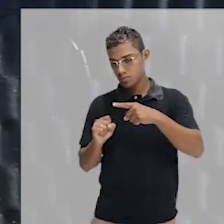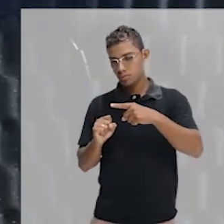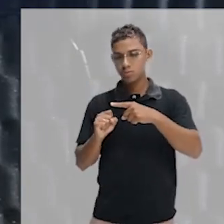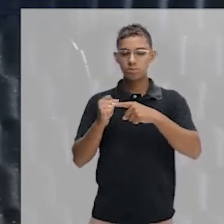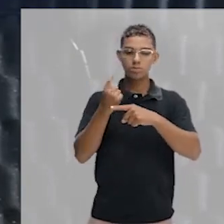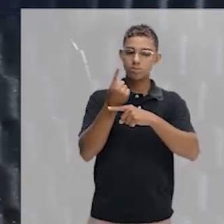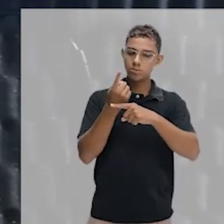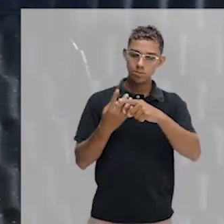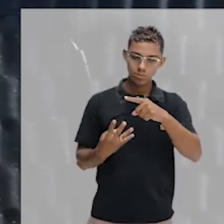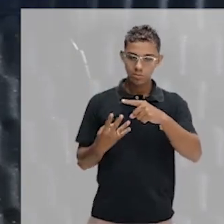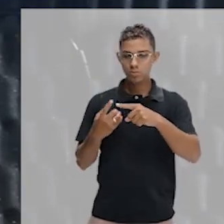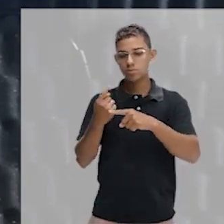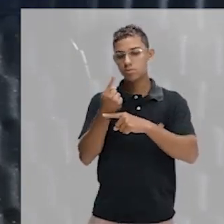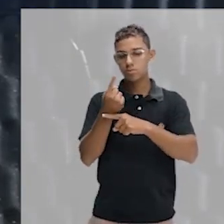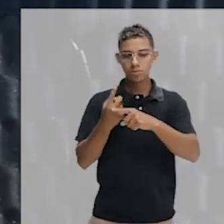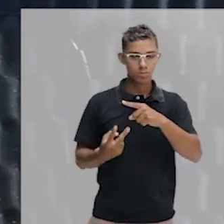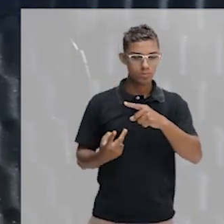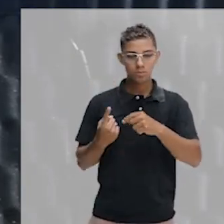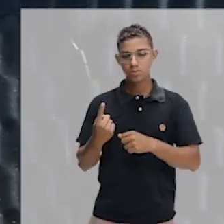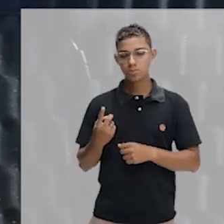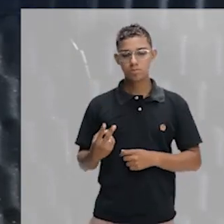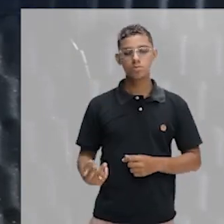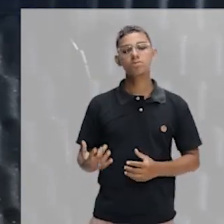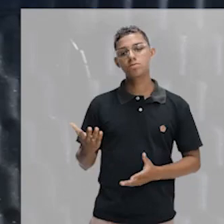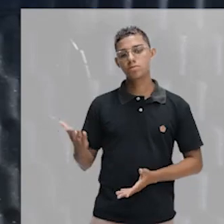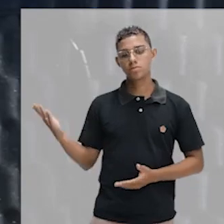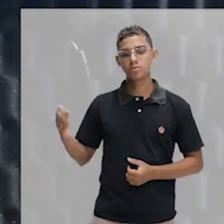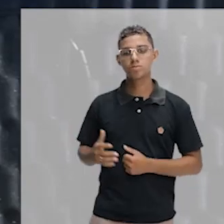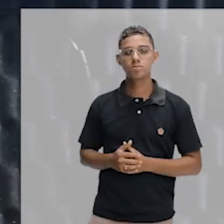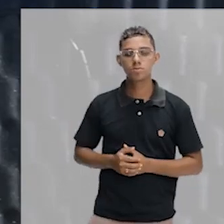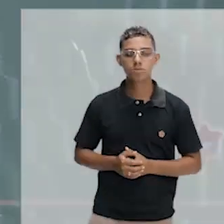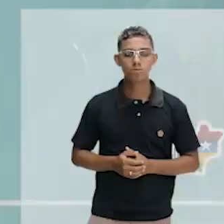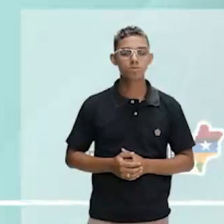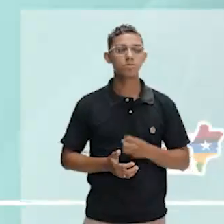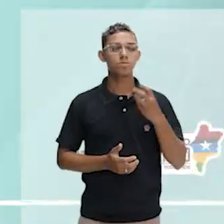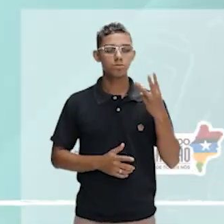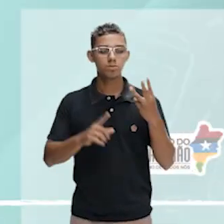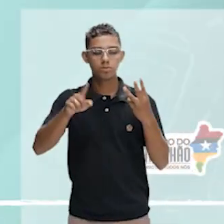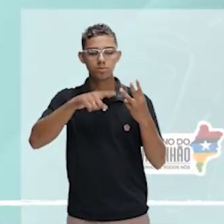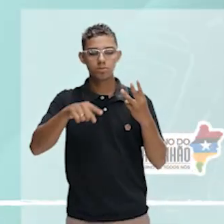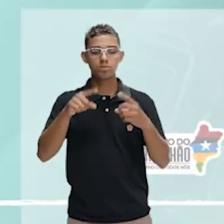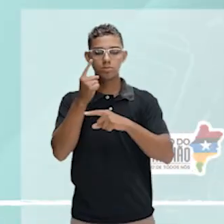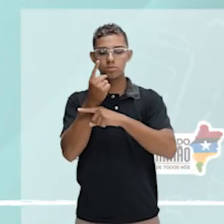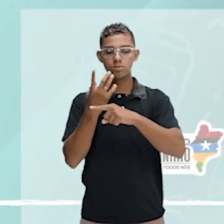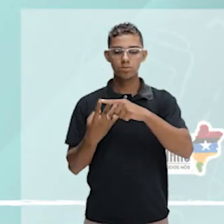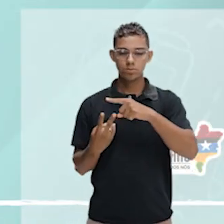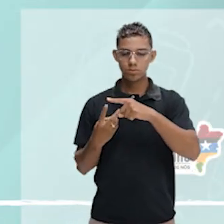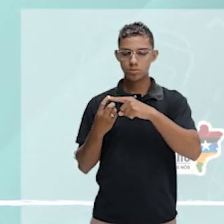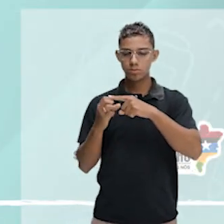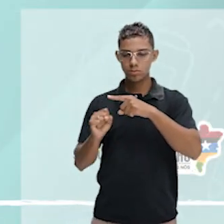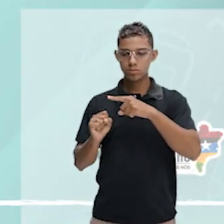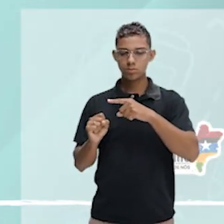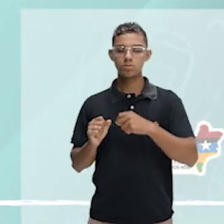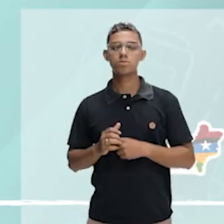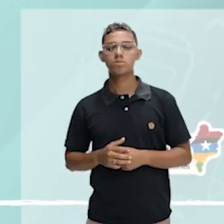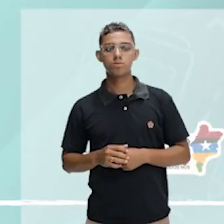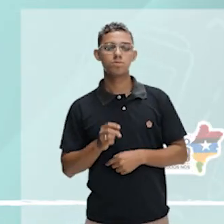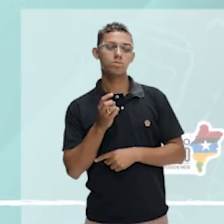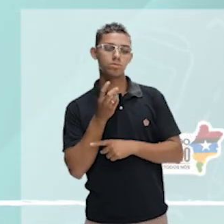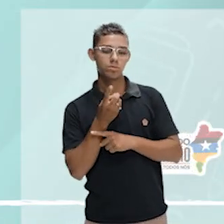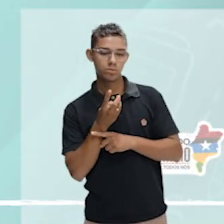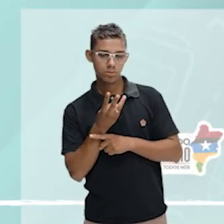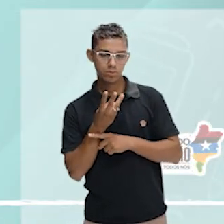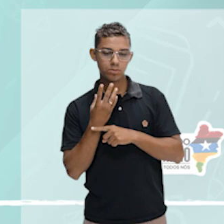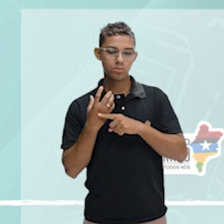três vezes meio e assim sucessivamente vamos lá três vezes um oitavo três oitavos três vezes um quarto três